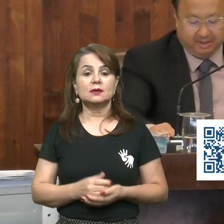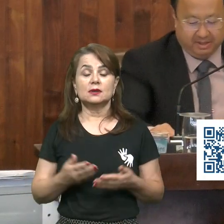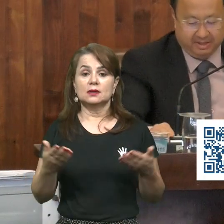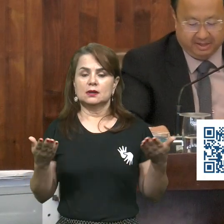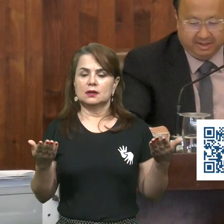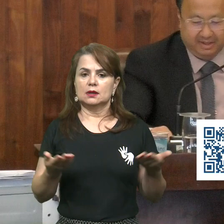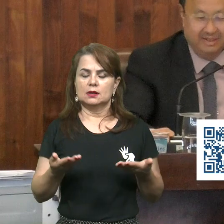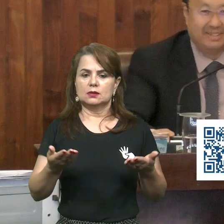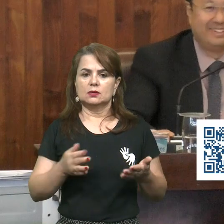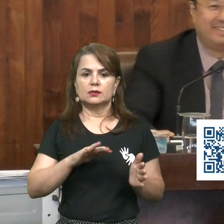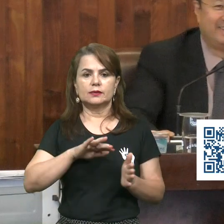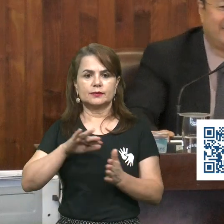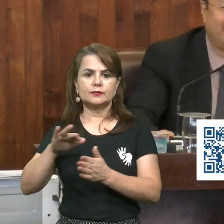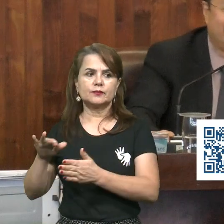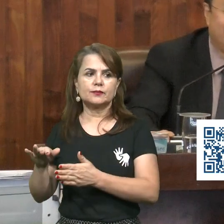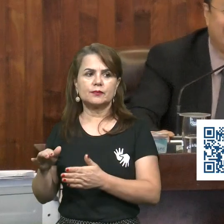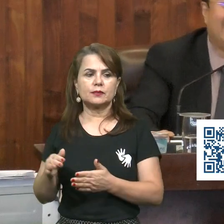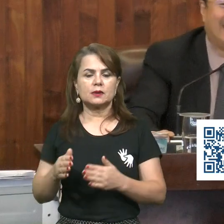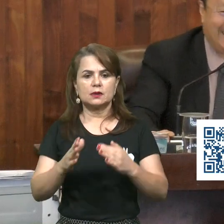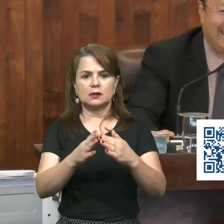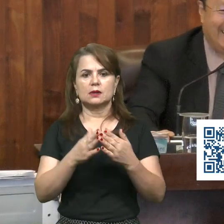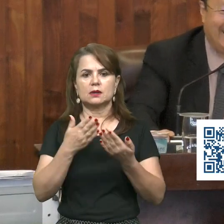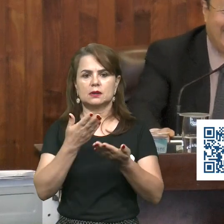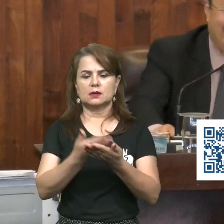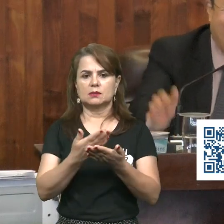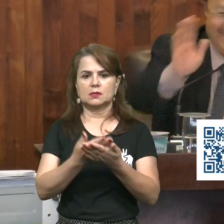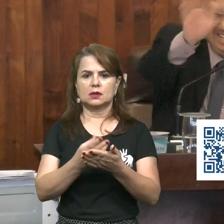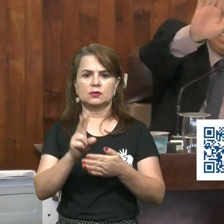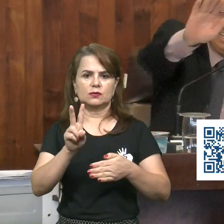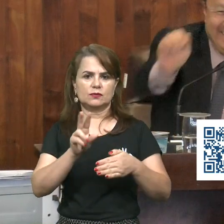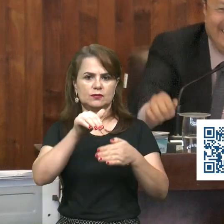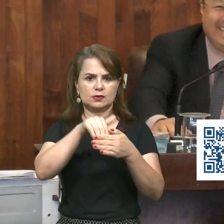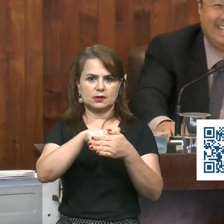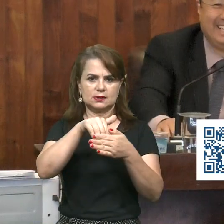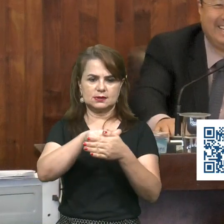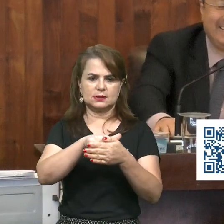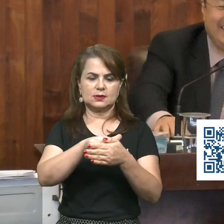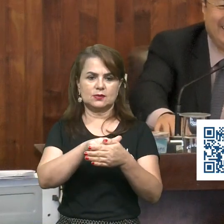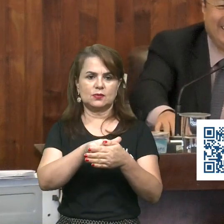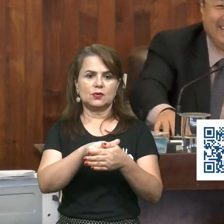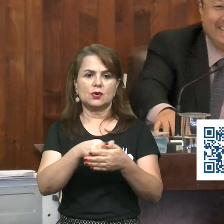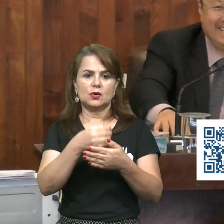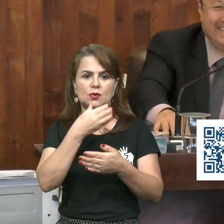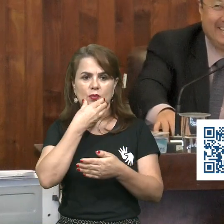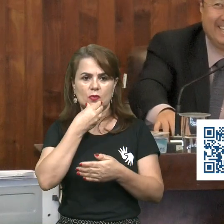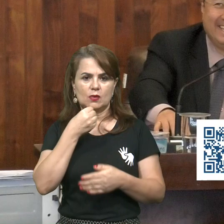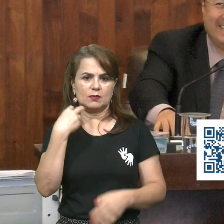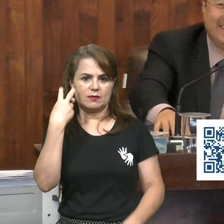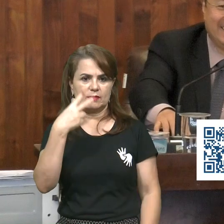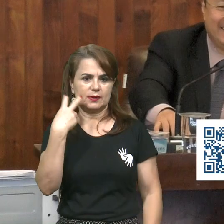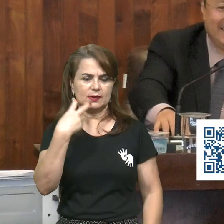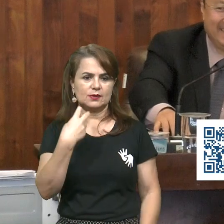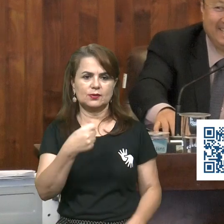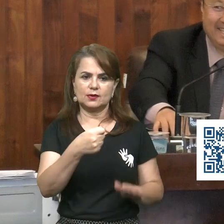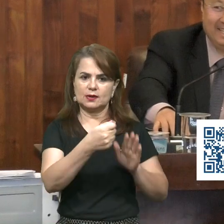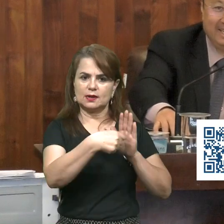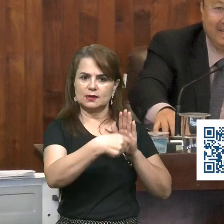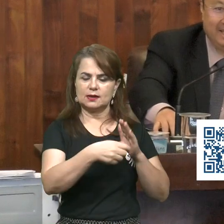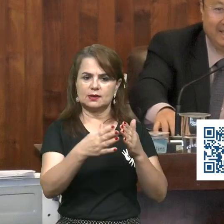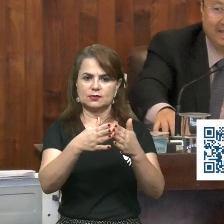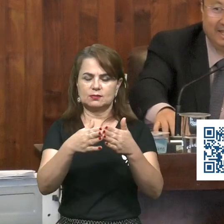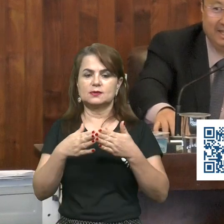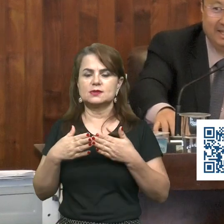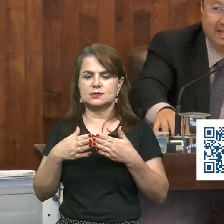continuidade, o requerimento está em votação com adendo solicitado pelo autor, vereador